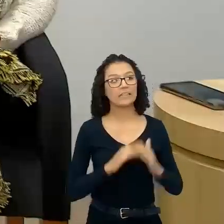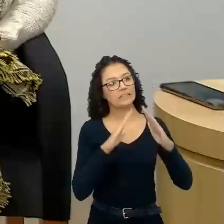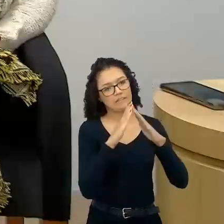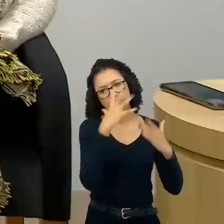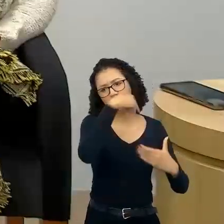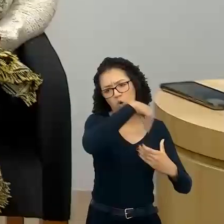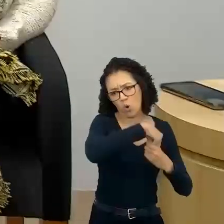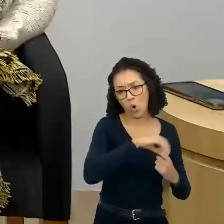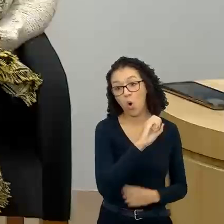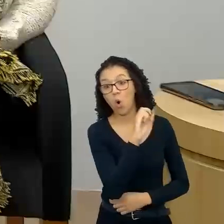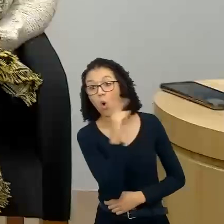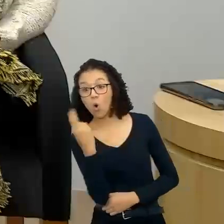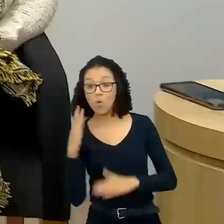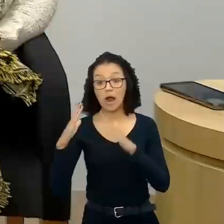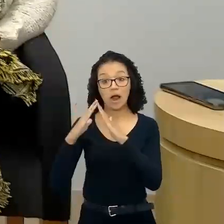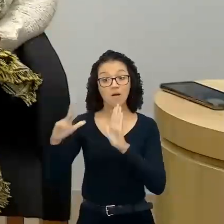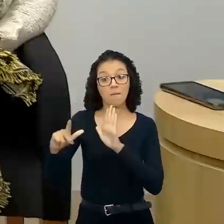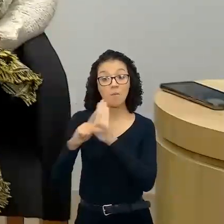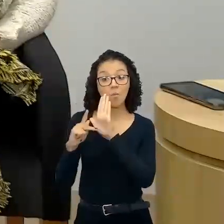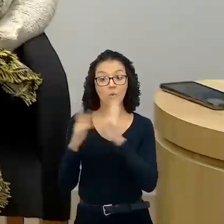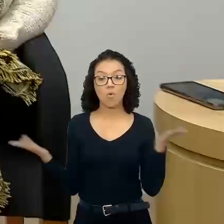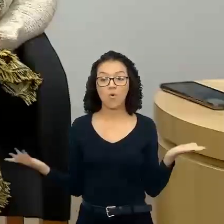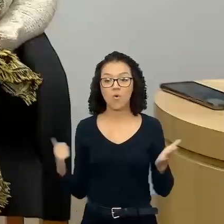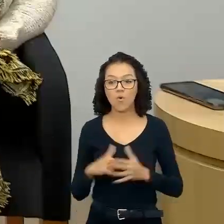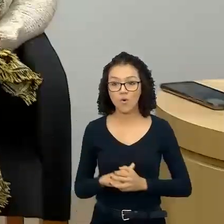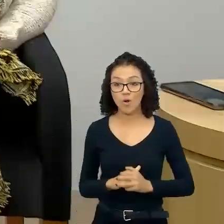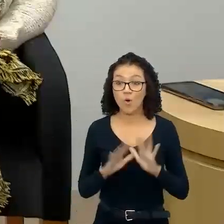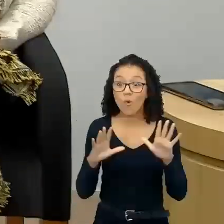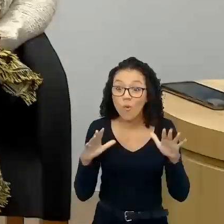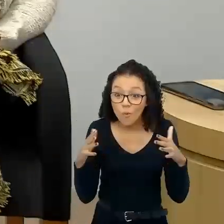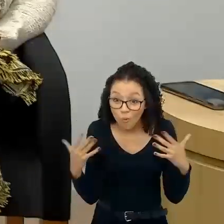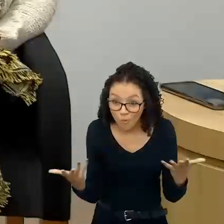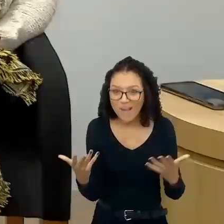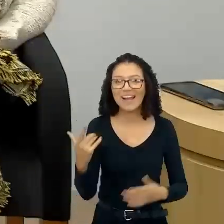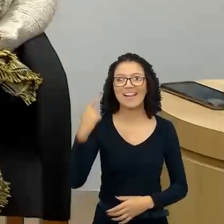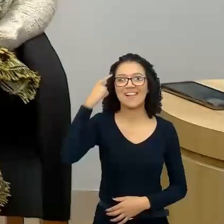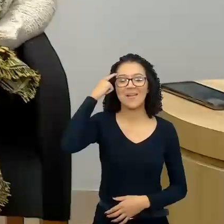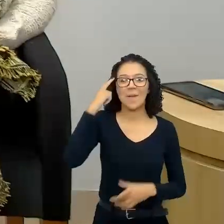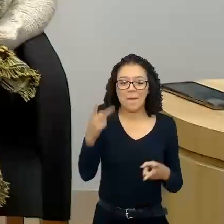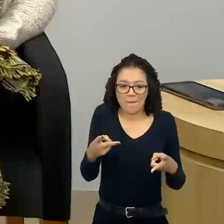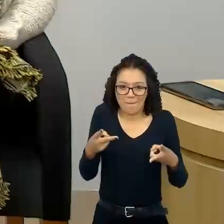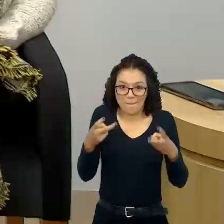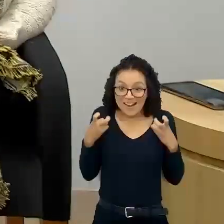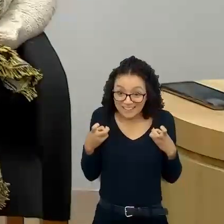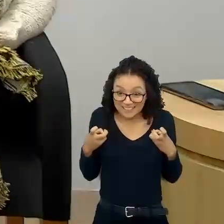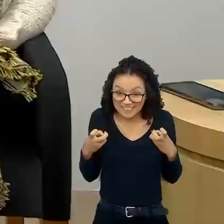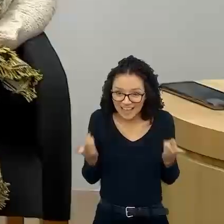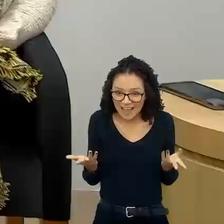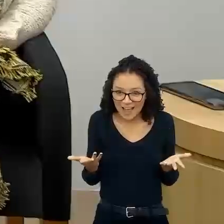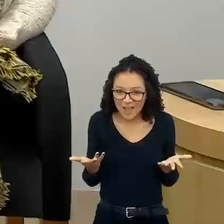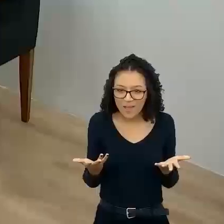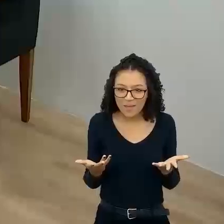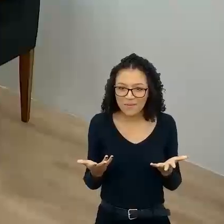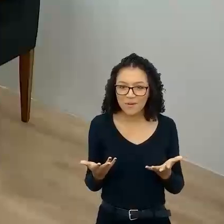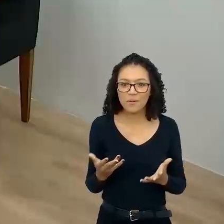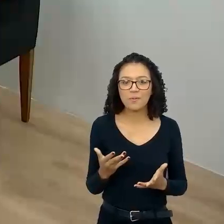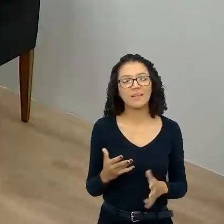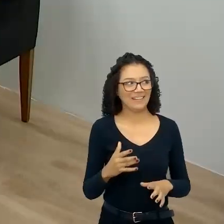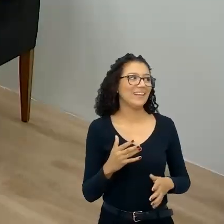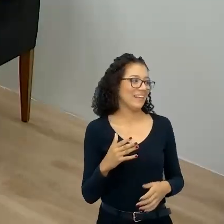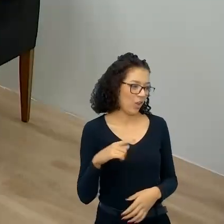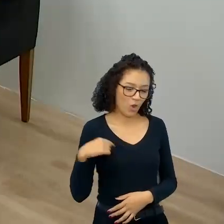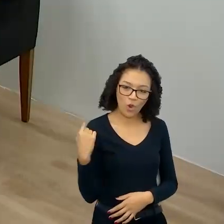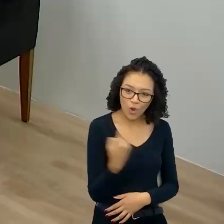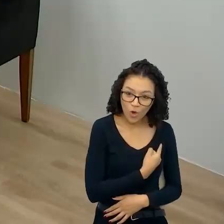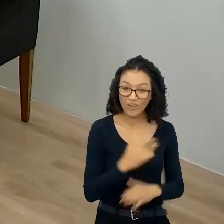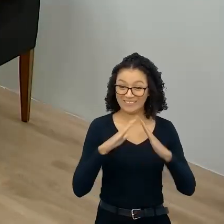institucional, quanto nas instituições. Quando ele se percebe como sujeito de direito, e isso tem que ser reforçado, acho que a todo momento no